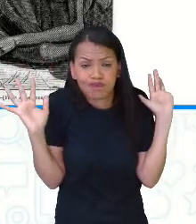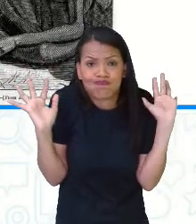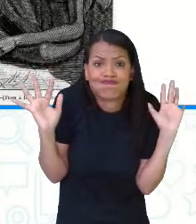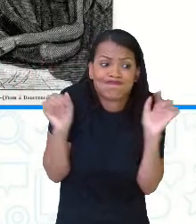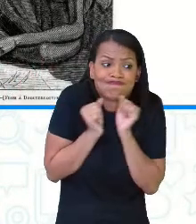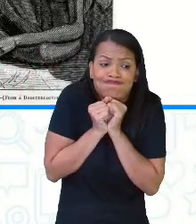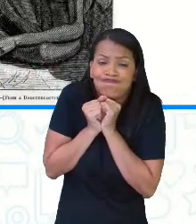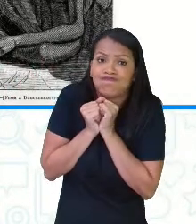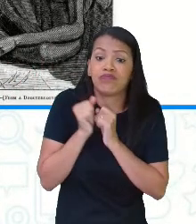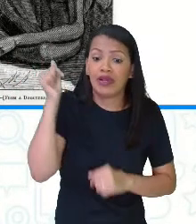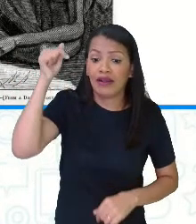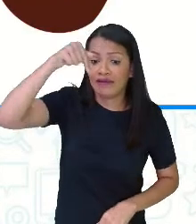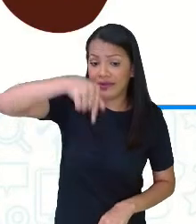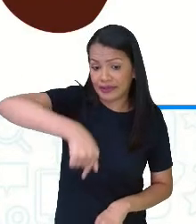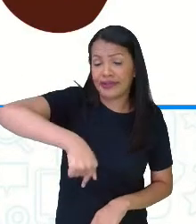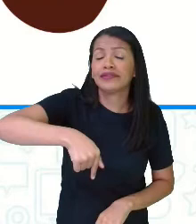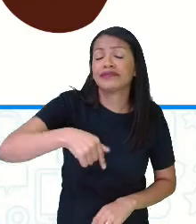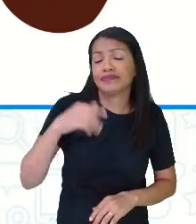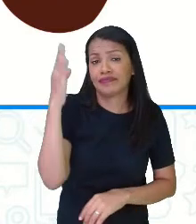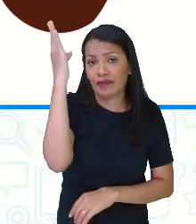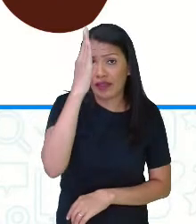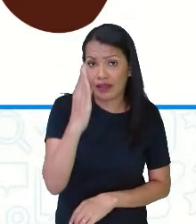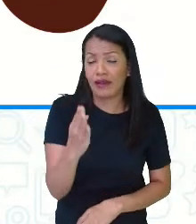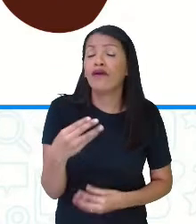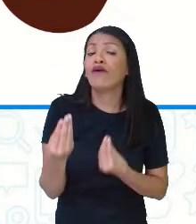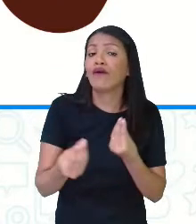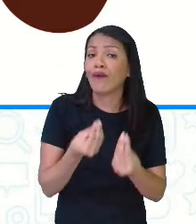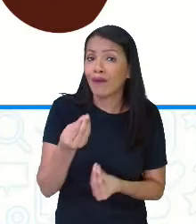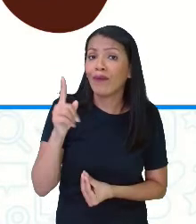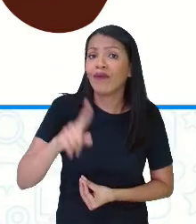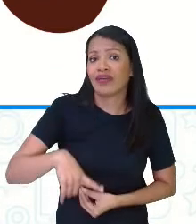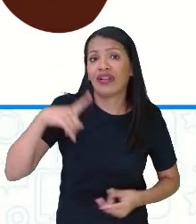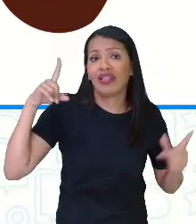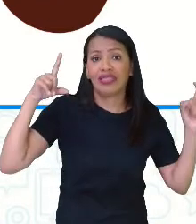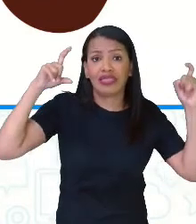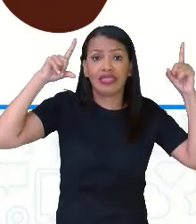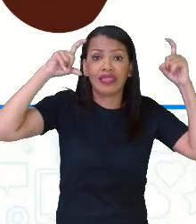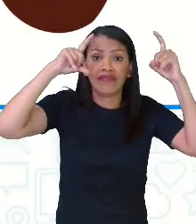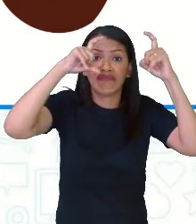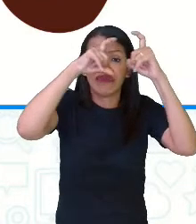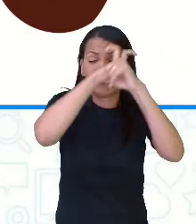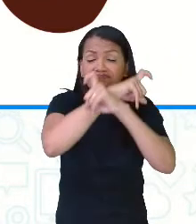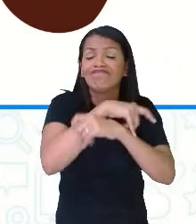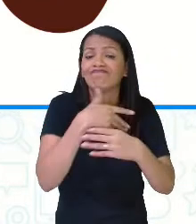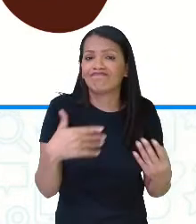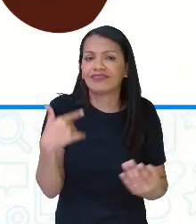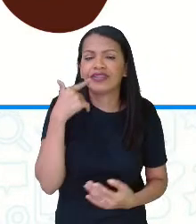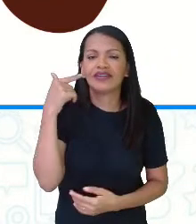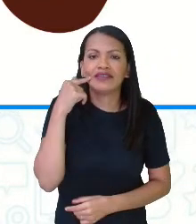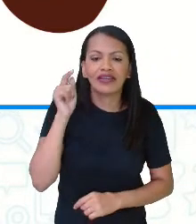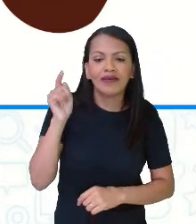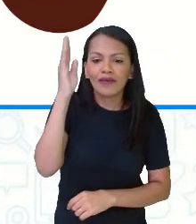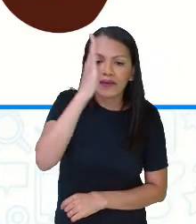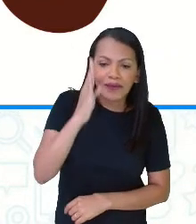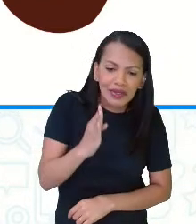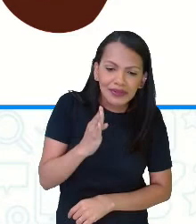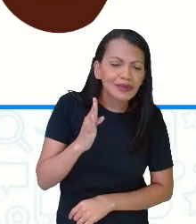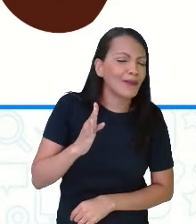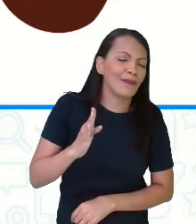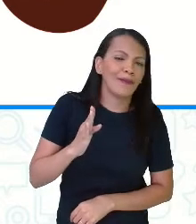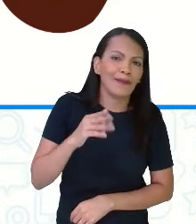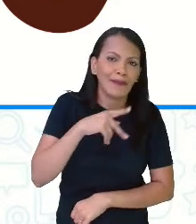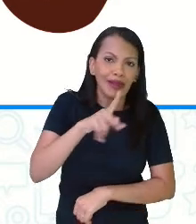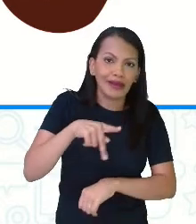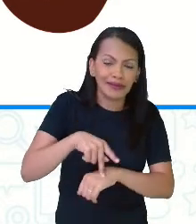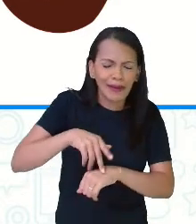Brasil. Ó, daí você tira como era a situação. Essa empreitada fez com que o Brasil se tornasse o país que mais